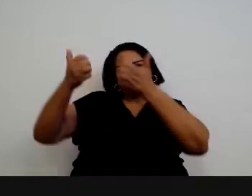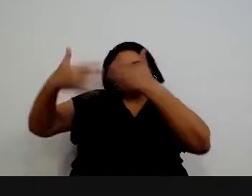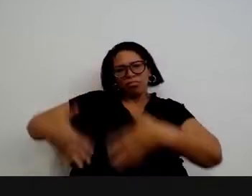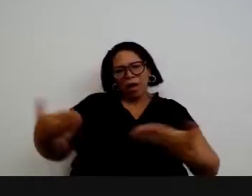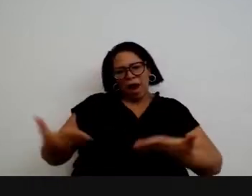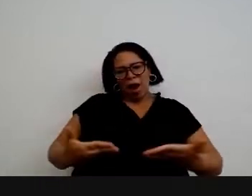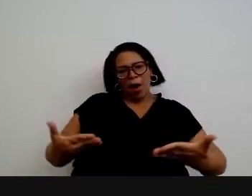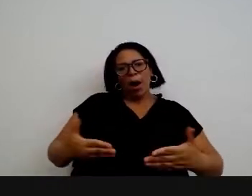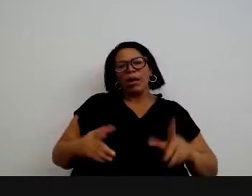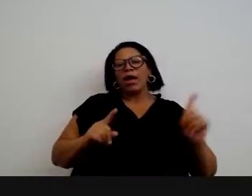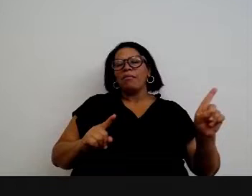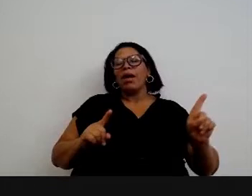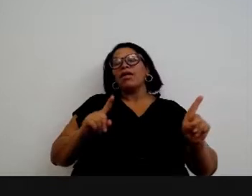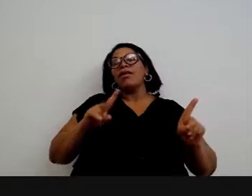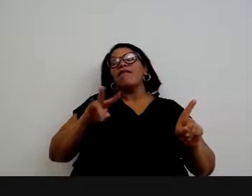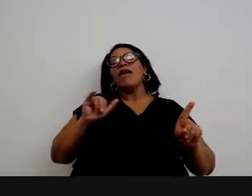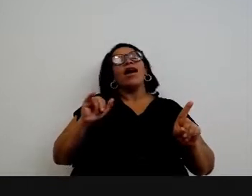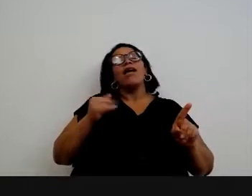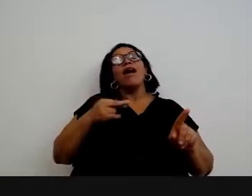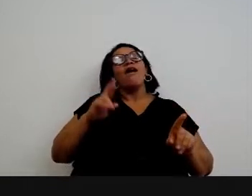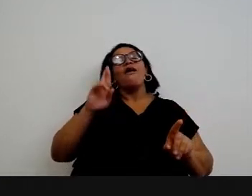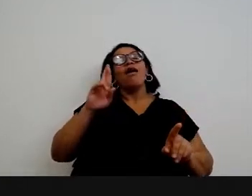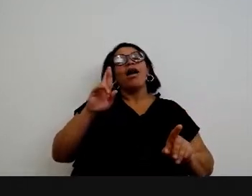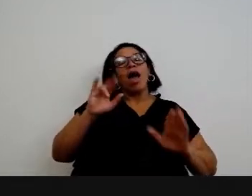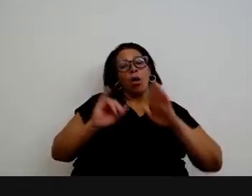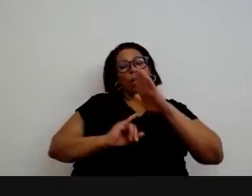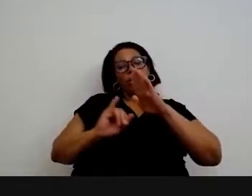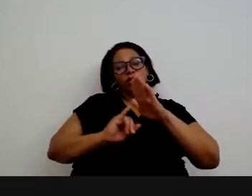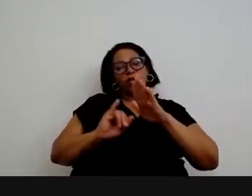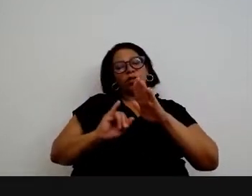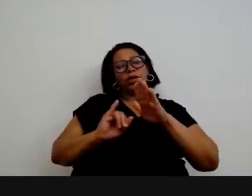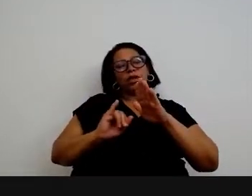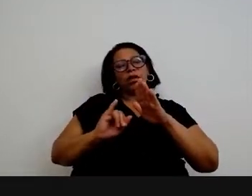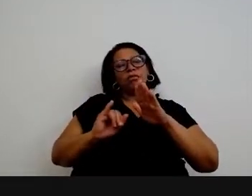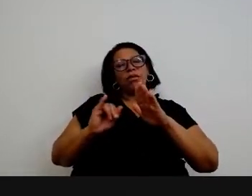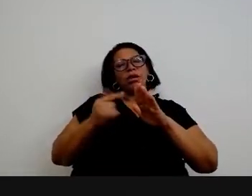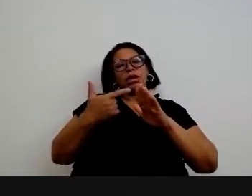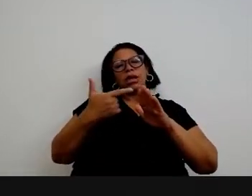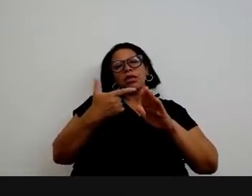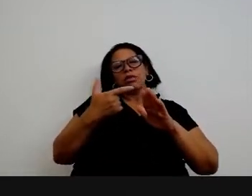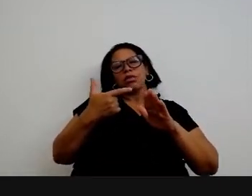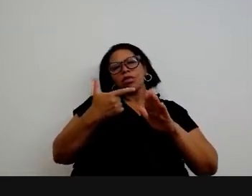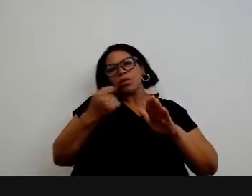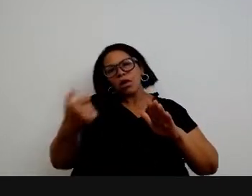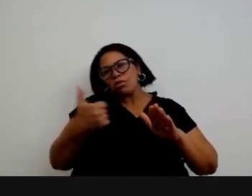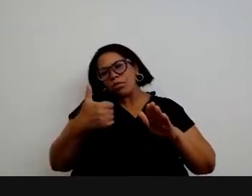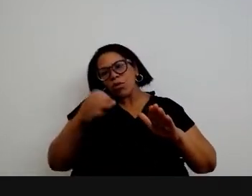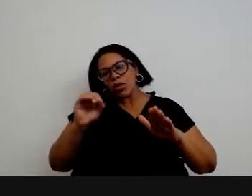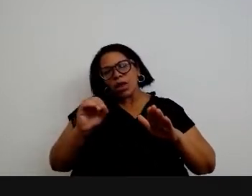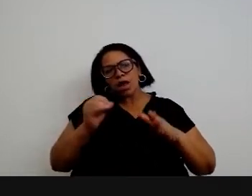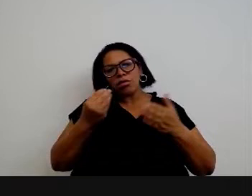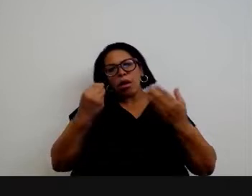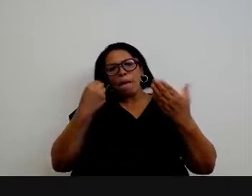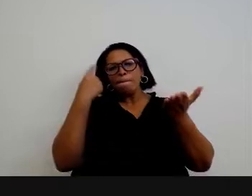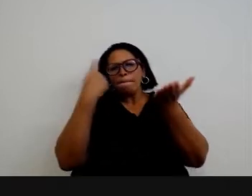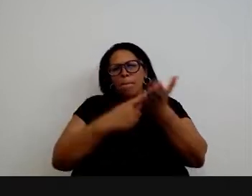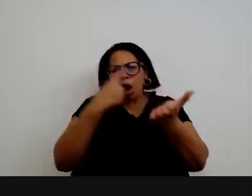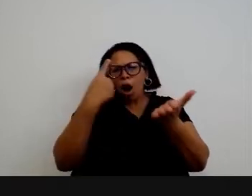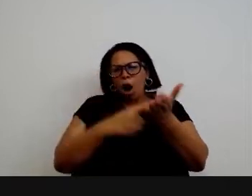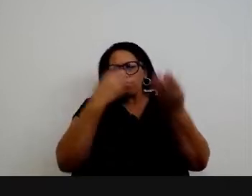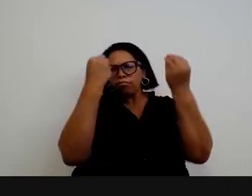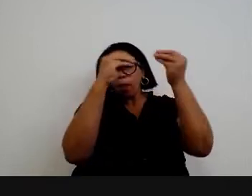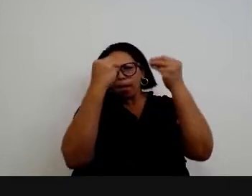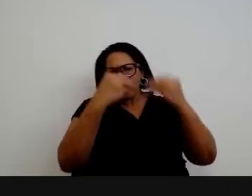relatando aqui, mas que reflete que uma instituição que lá em 2010 colocou nos seus